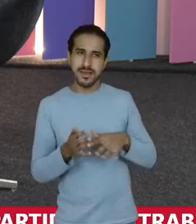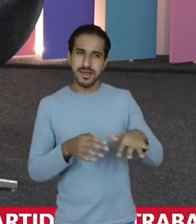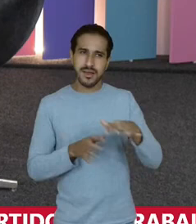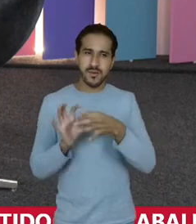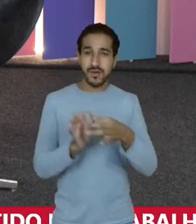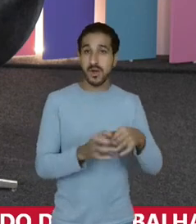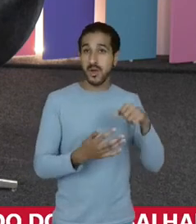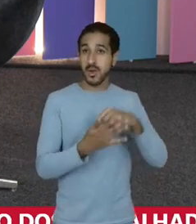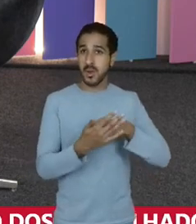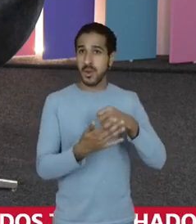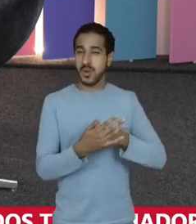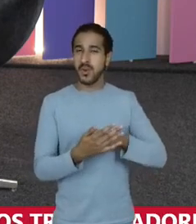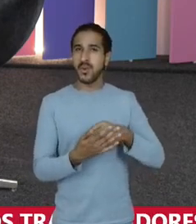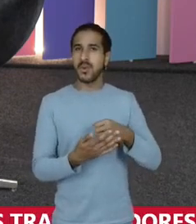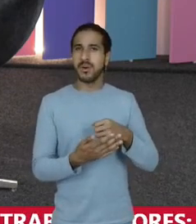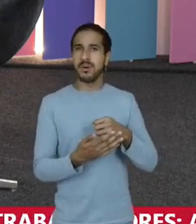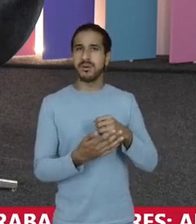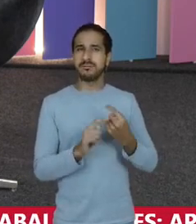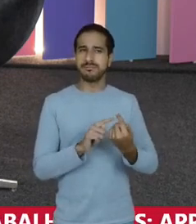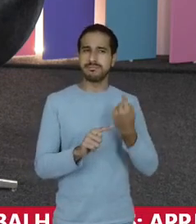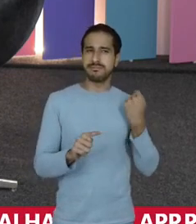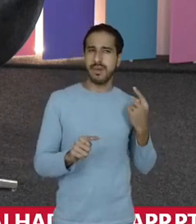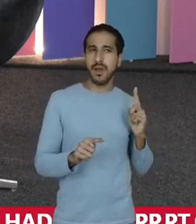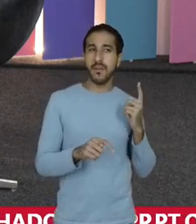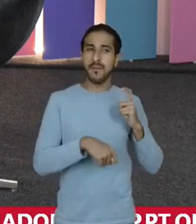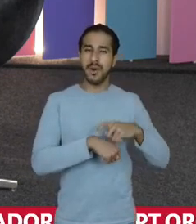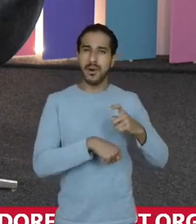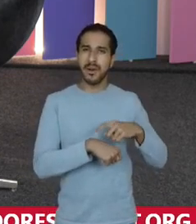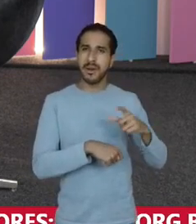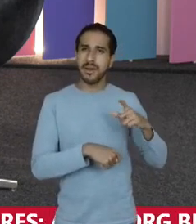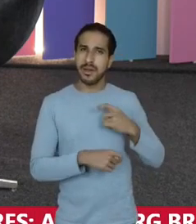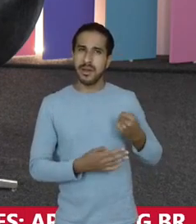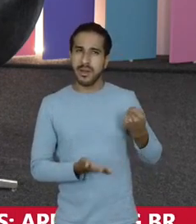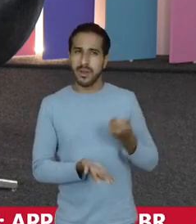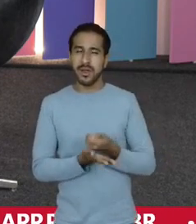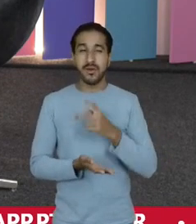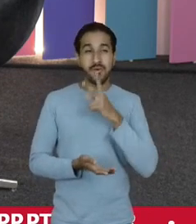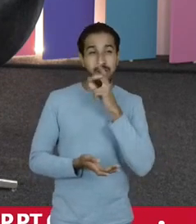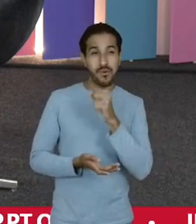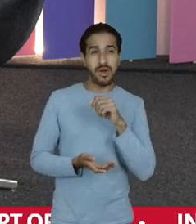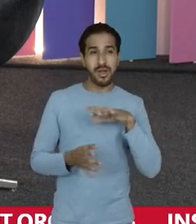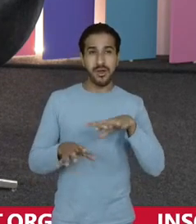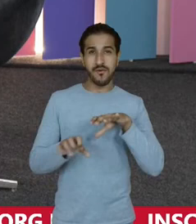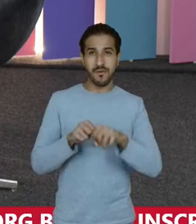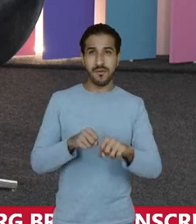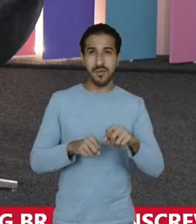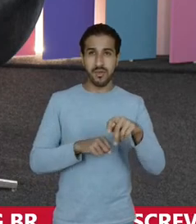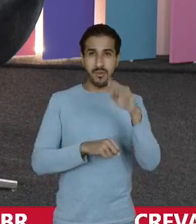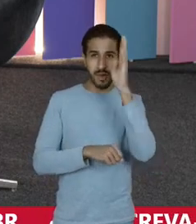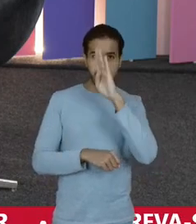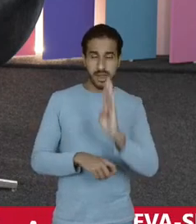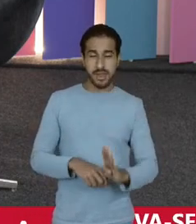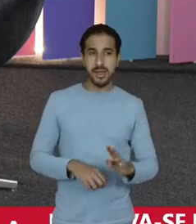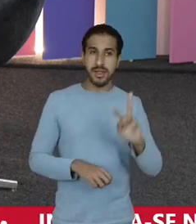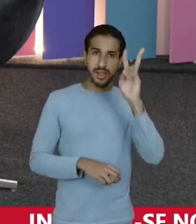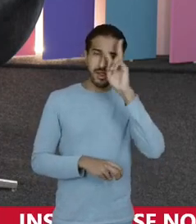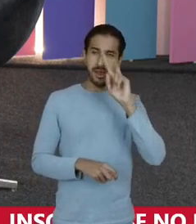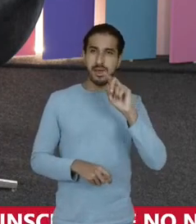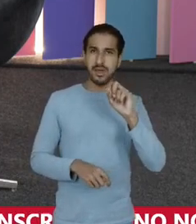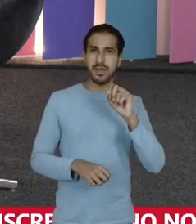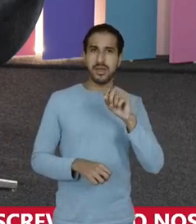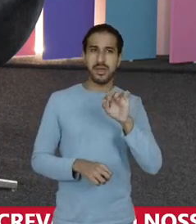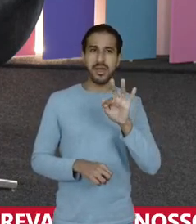e de resistência, né? Desde o momento em que tem uma opressão muito grande na formação desse país, lembrando